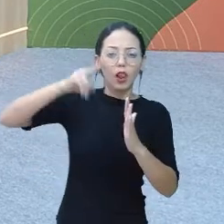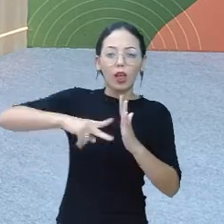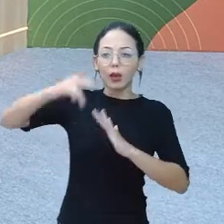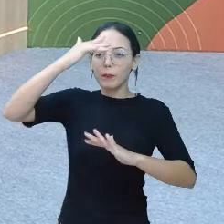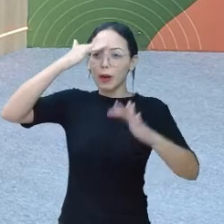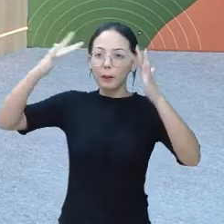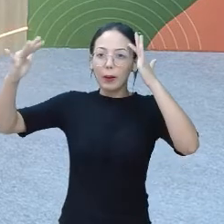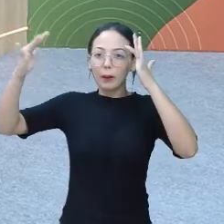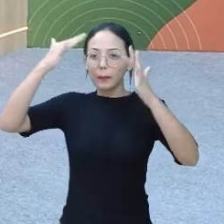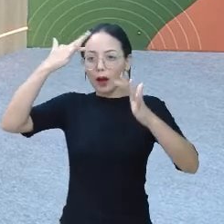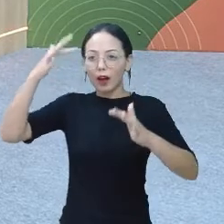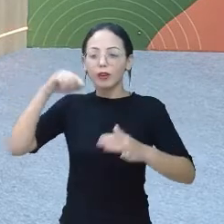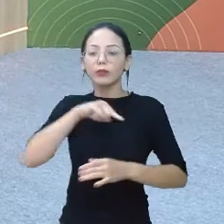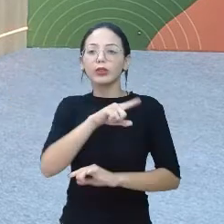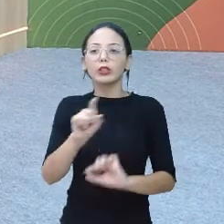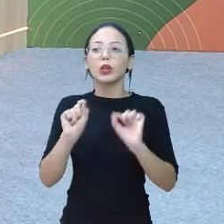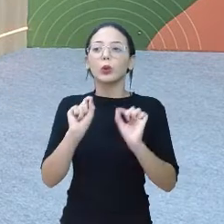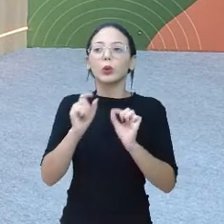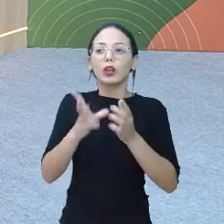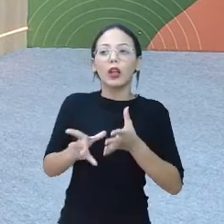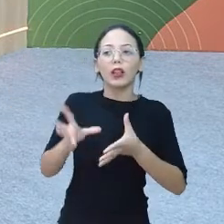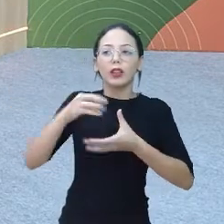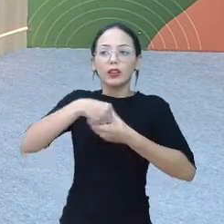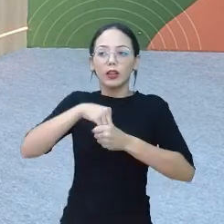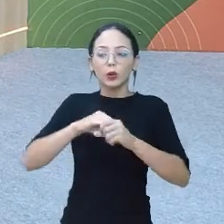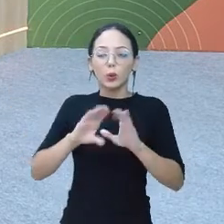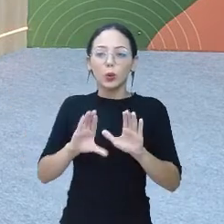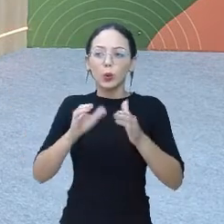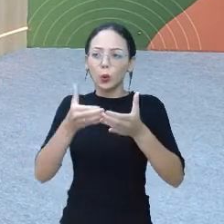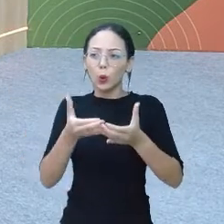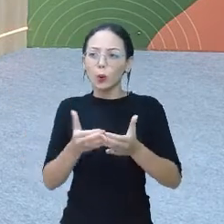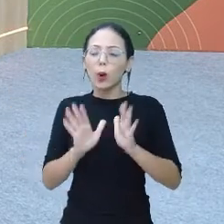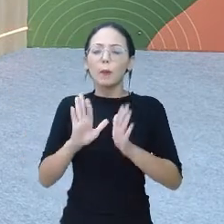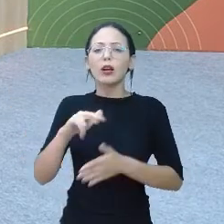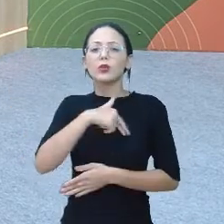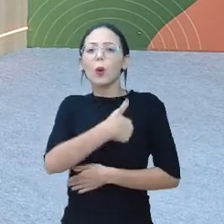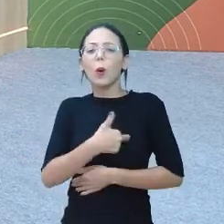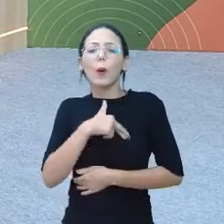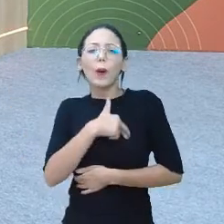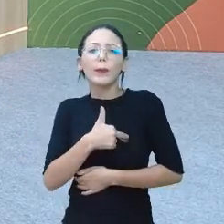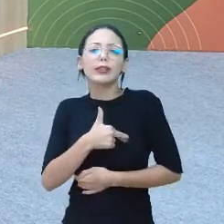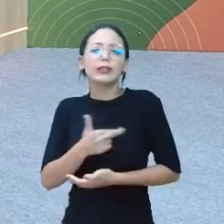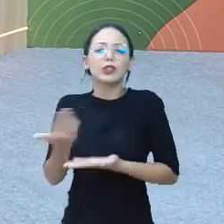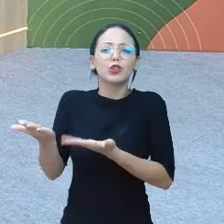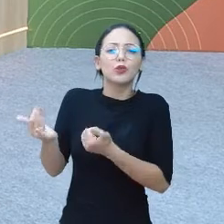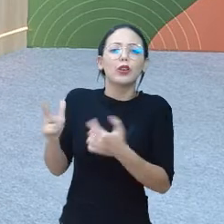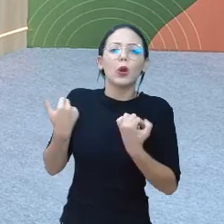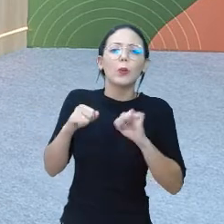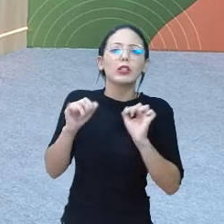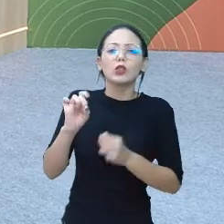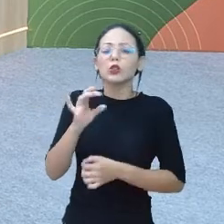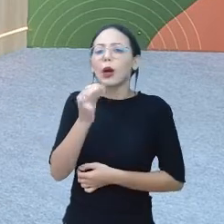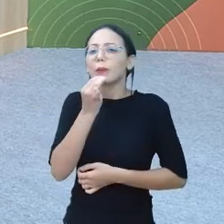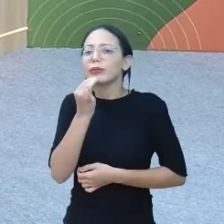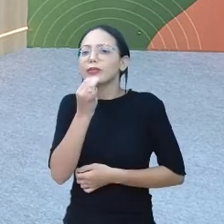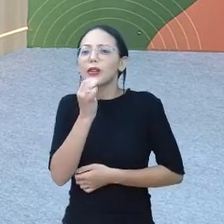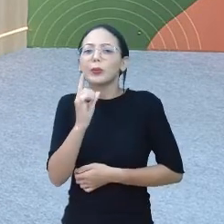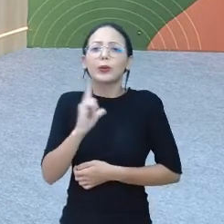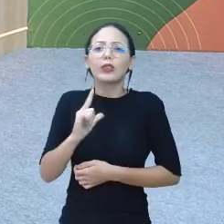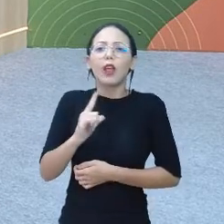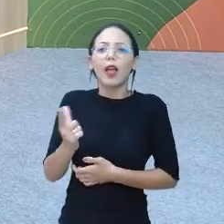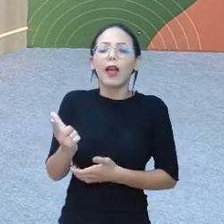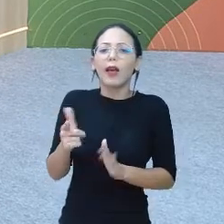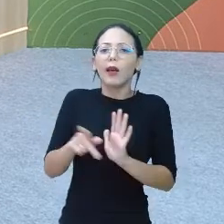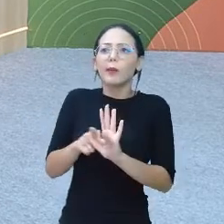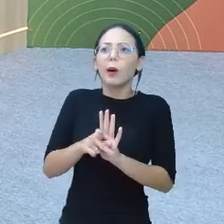está contido nesse grupo. Mas os romances juvenis, eles não precisam apenas ter fantasia, né? Eles podem